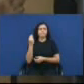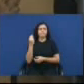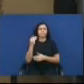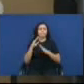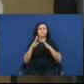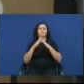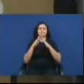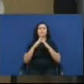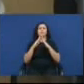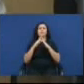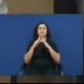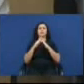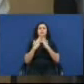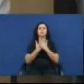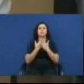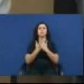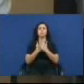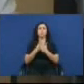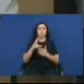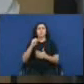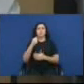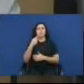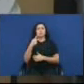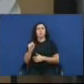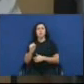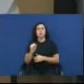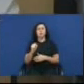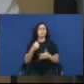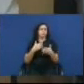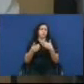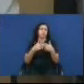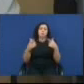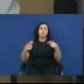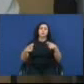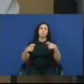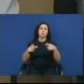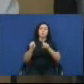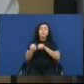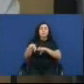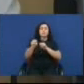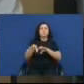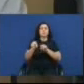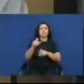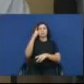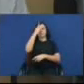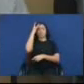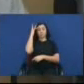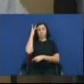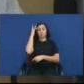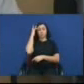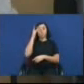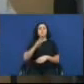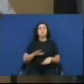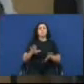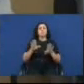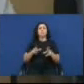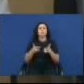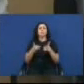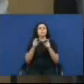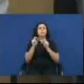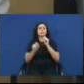na escola, ali no CAPES, qualquer lugar que esteja curso para estar ensinando os meninos. Só que eu vejo o